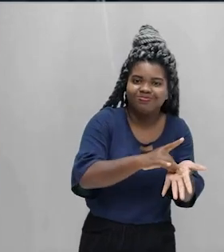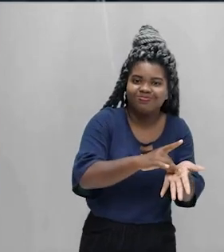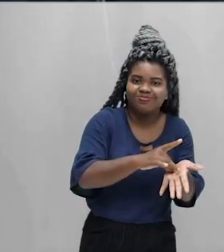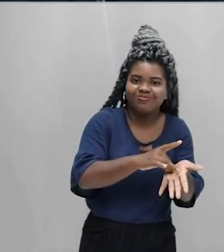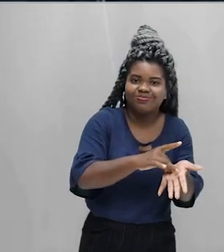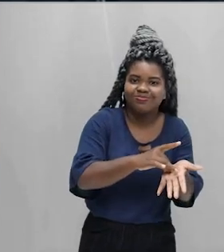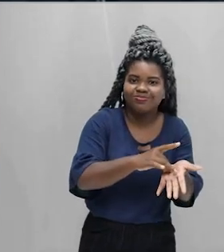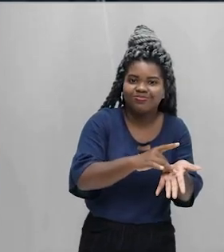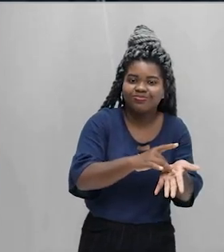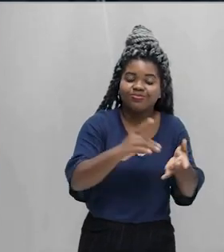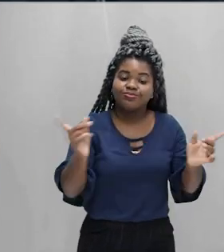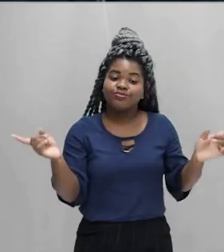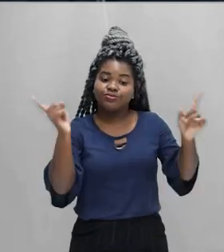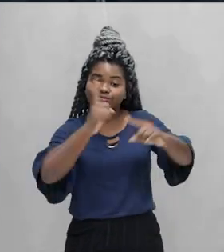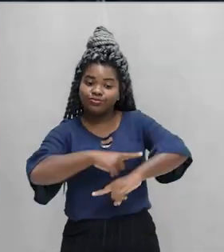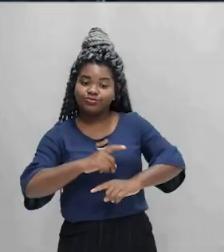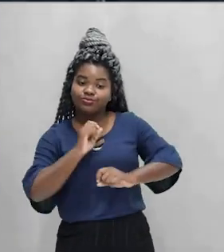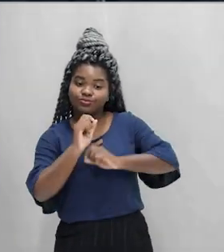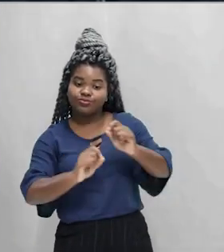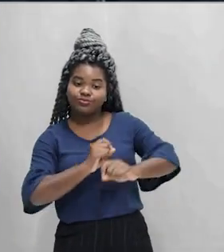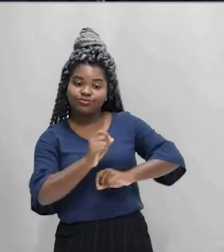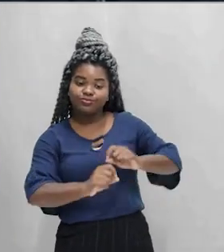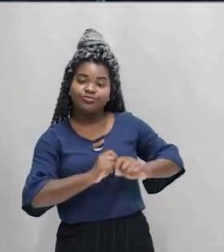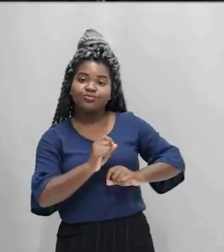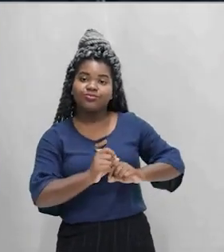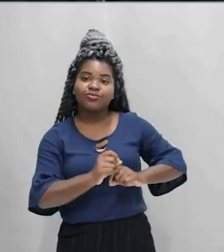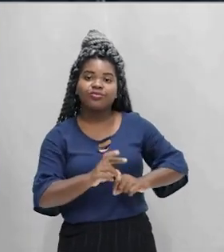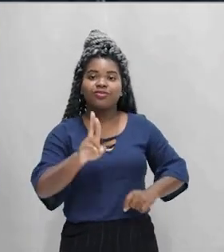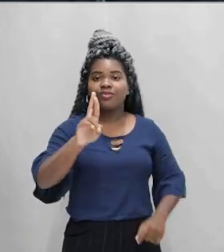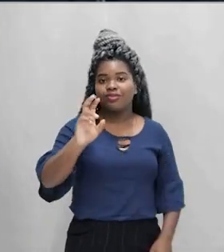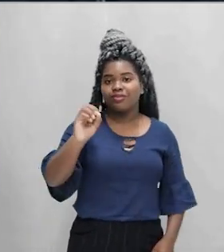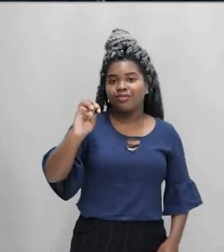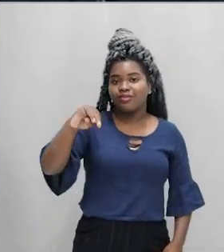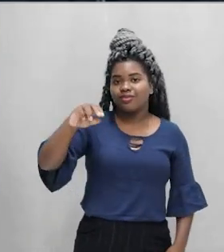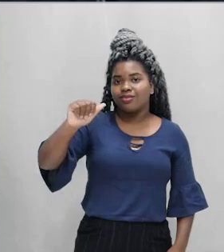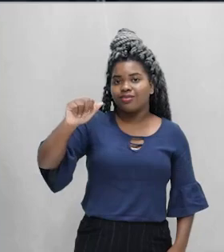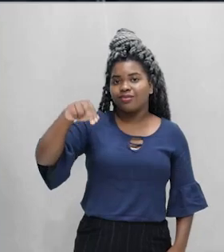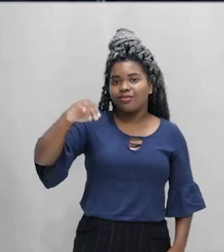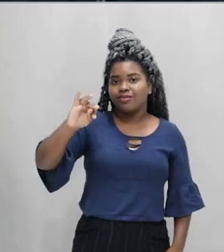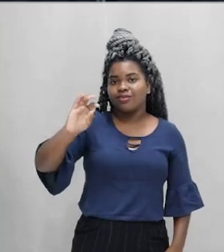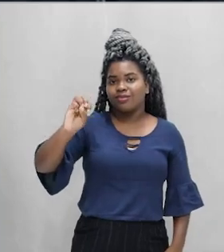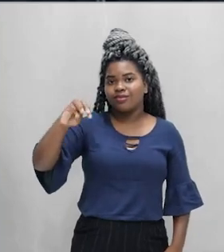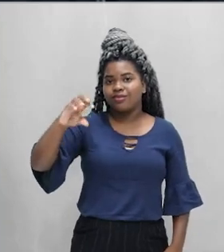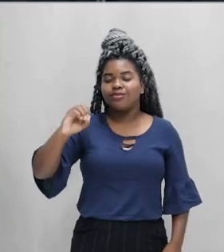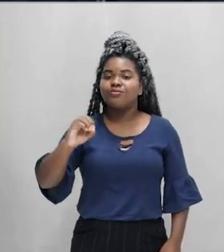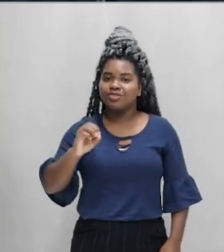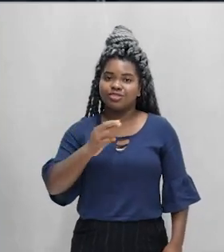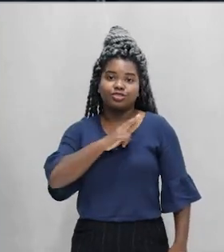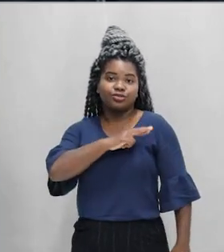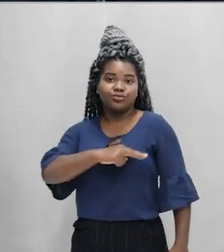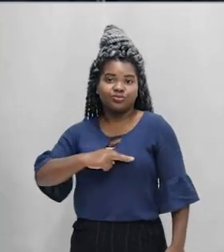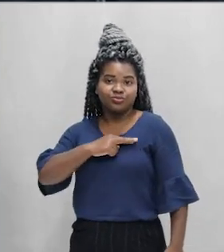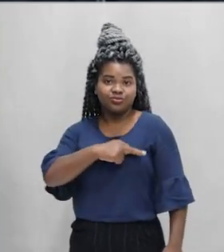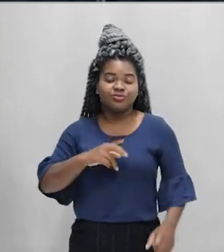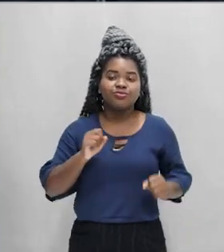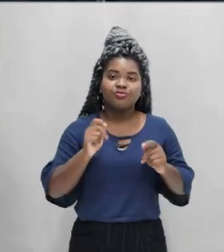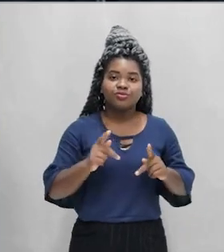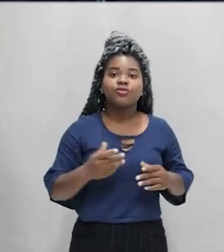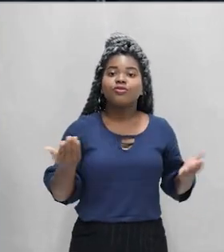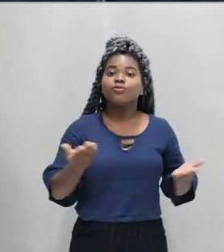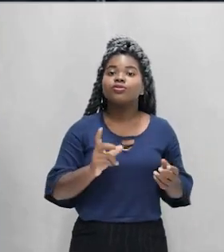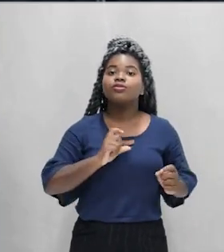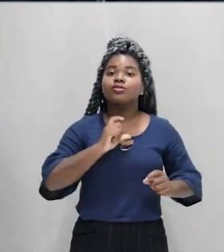produções, se contrapondo ao movimento, ao estilo literário anterior, que era o romantismo, certo? Hoje nós vamos